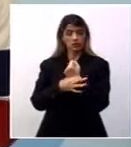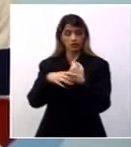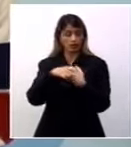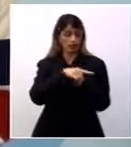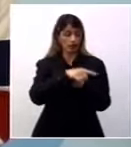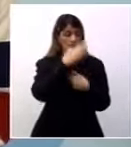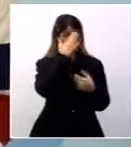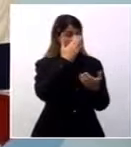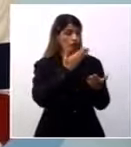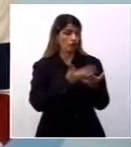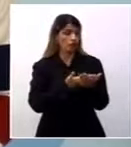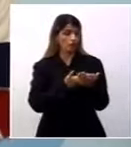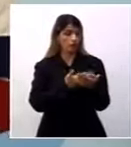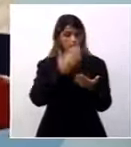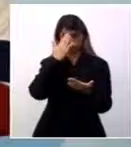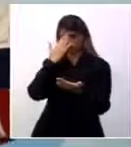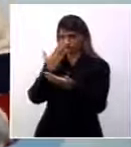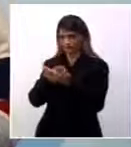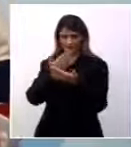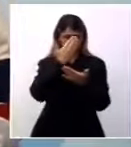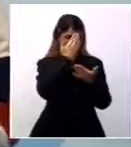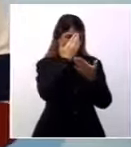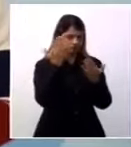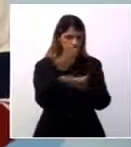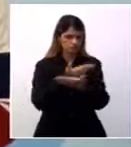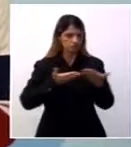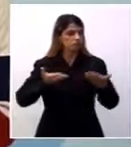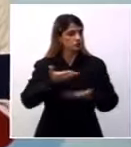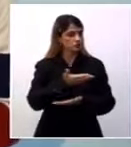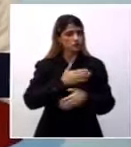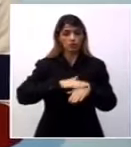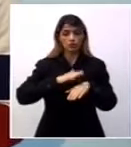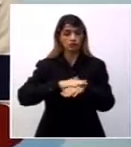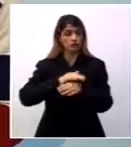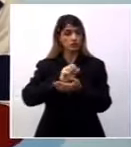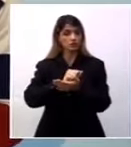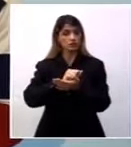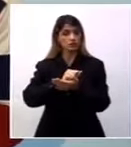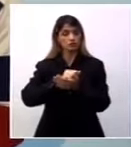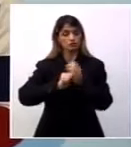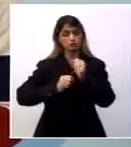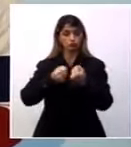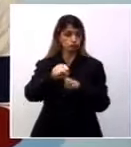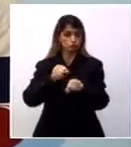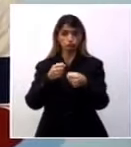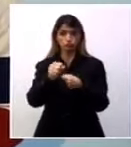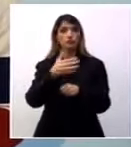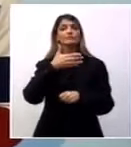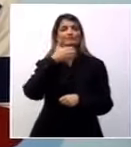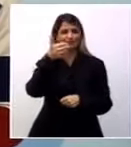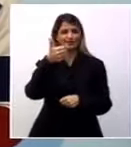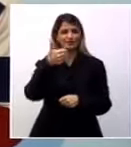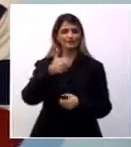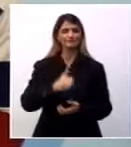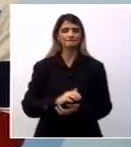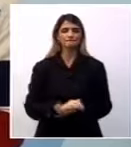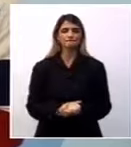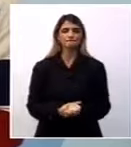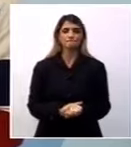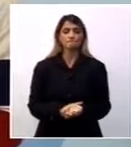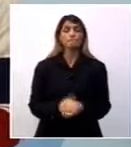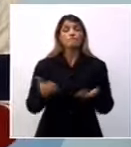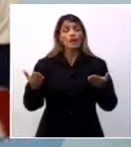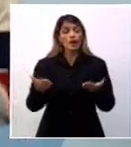você. Um confiando no outro, se executa muito mais fácil as atividades, ok? Agora, gente, eu vou falar sobre uma